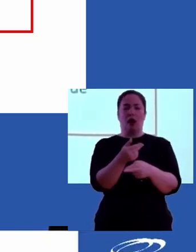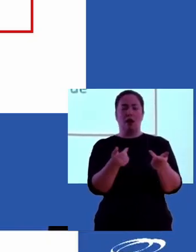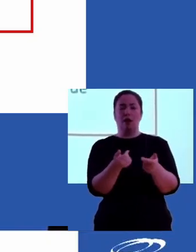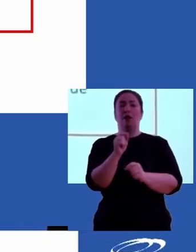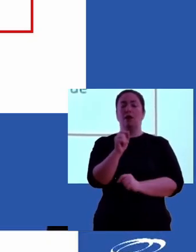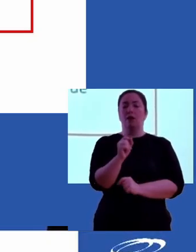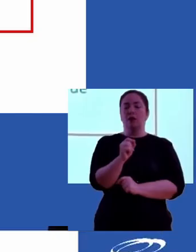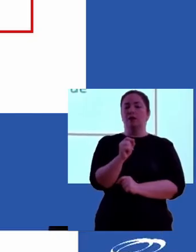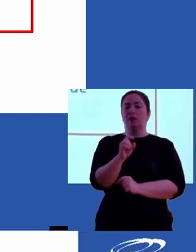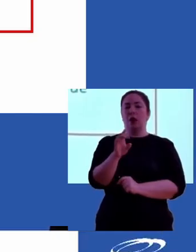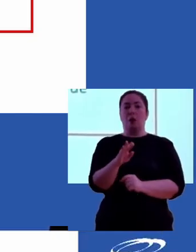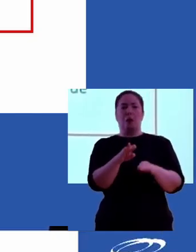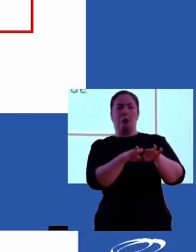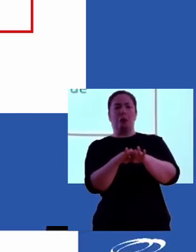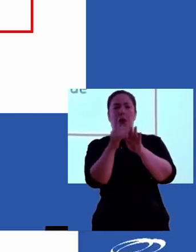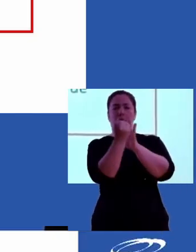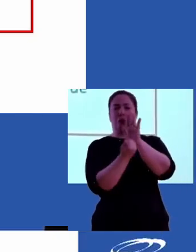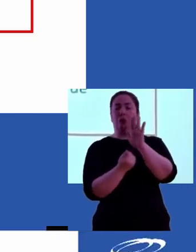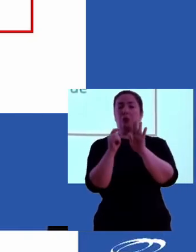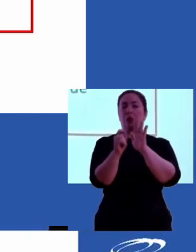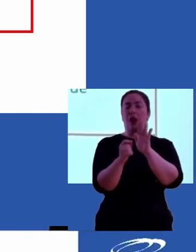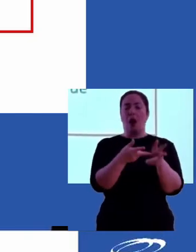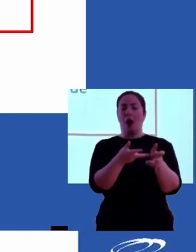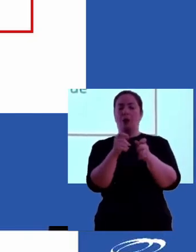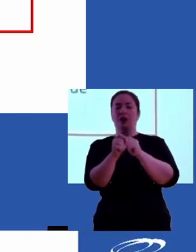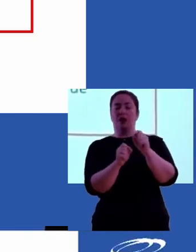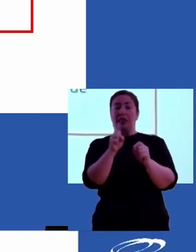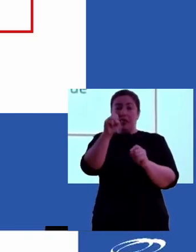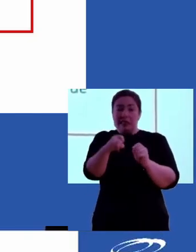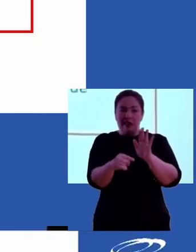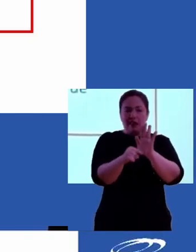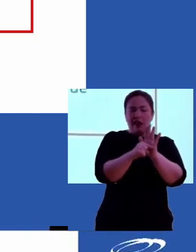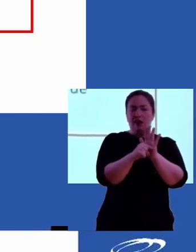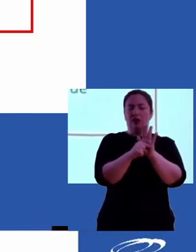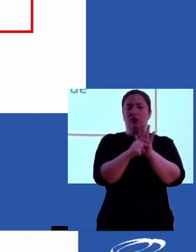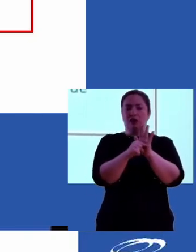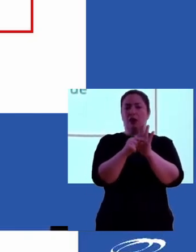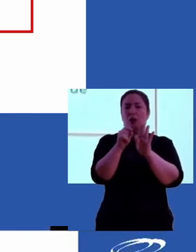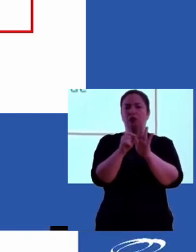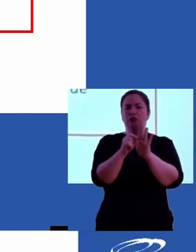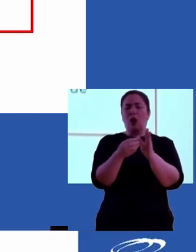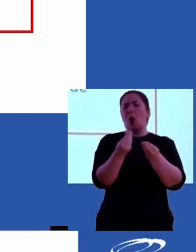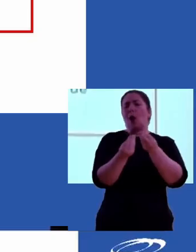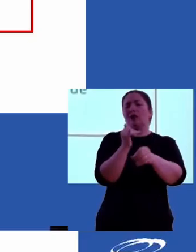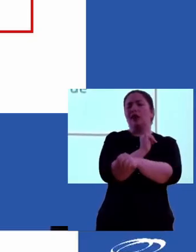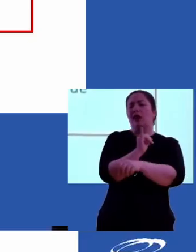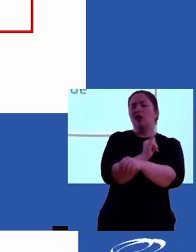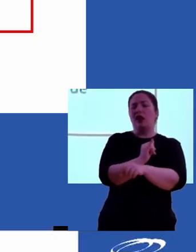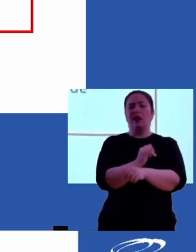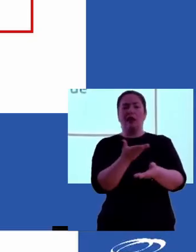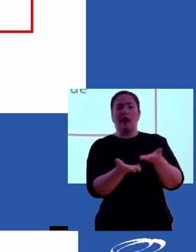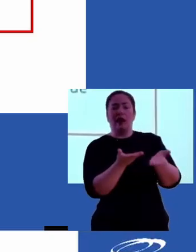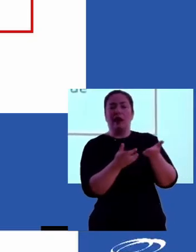critério propriamente, mas numa observação que, em caso de cultura negativa, métodos de sequenciamento de nova geração poderiam ser